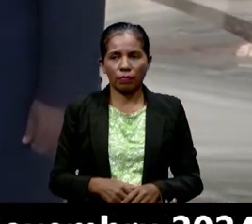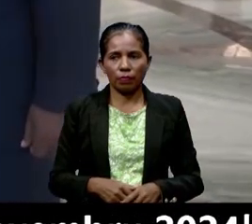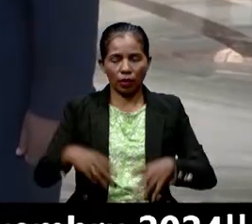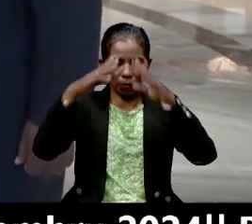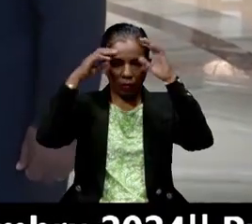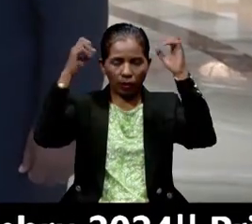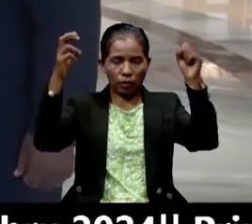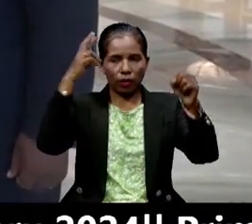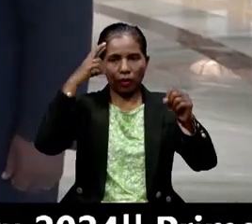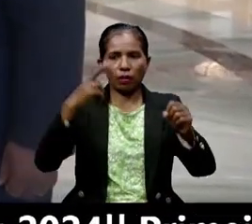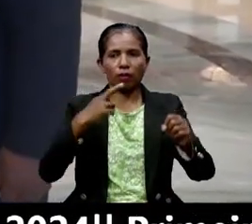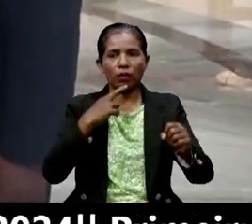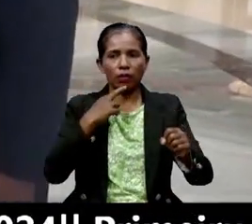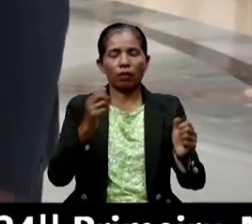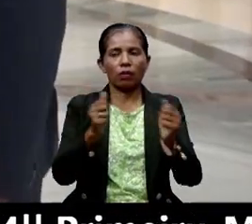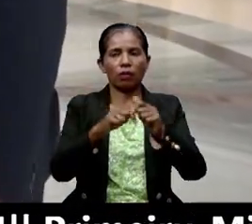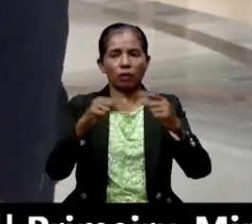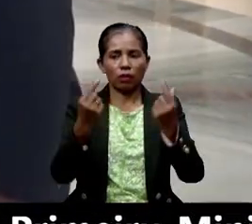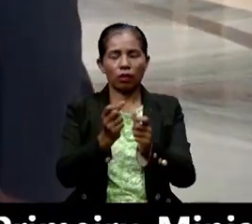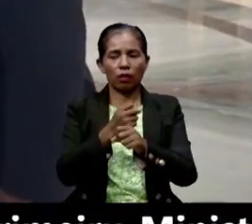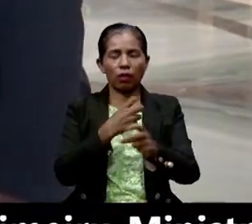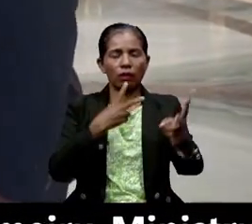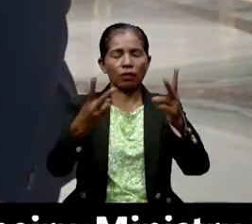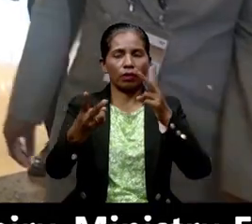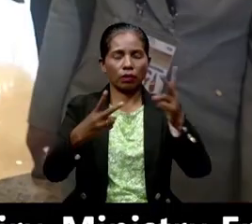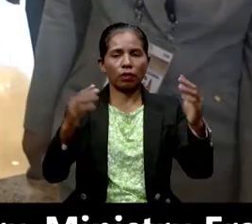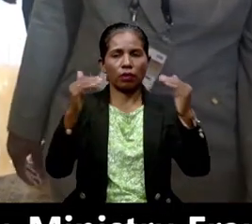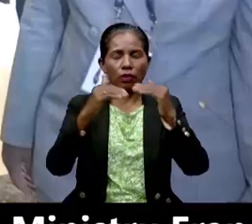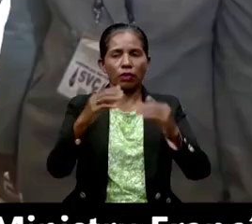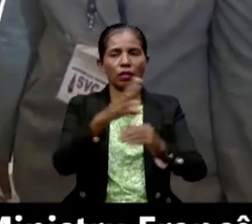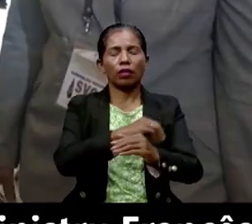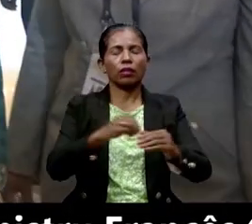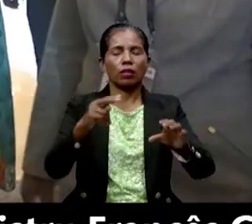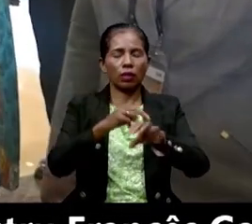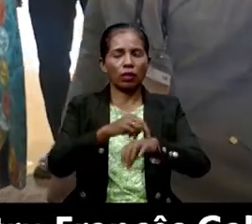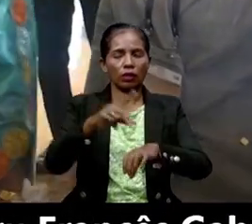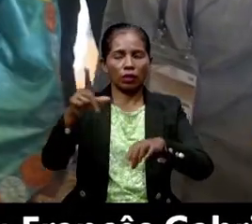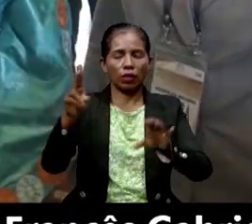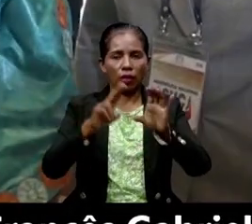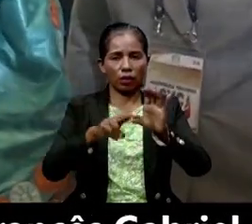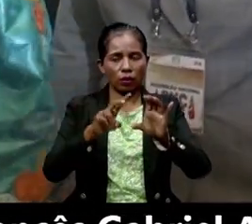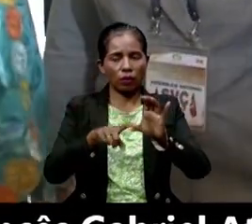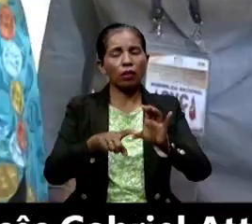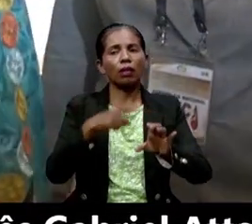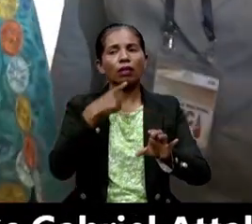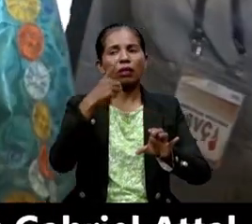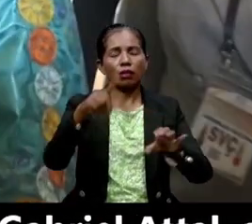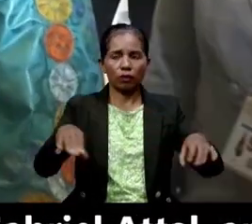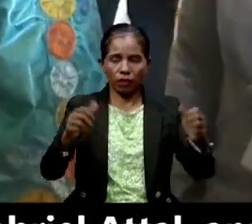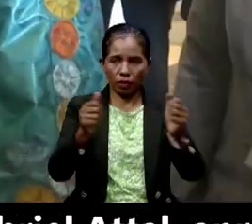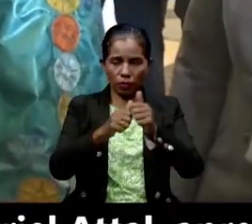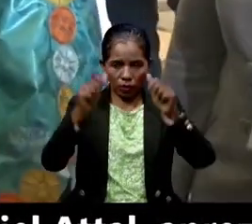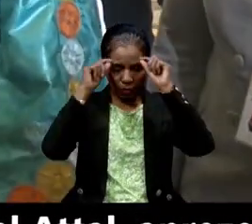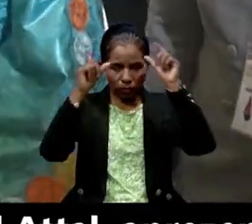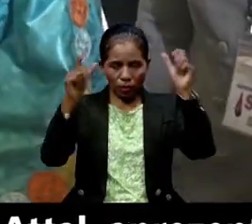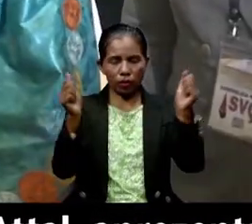Presidente da República José Ramos Horta, a delegação, a visita da Assembleia Nacional e a Luanda, Angola, segunda né, onde continua a reafirmar a cooperação entre Timor-Leste